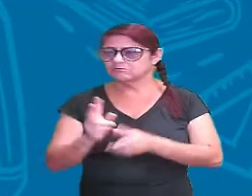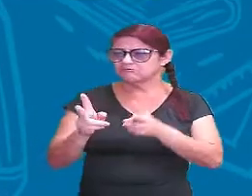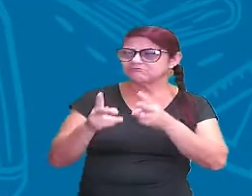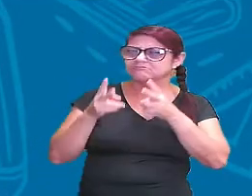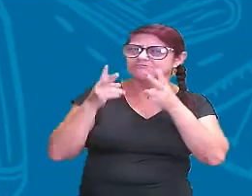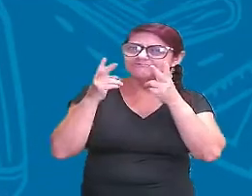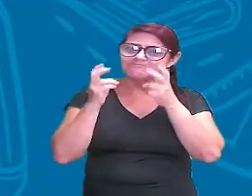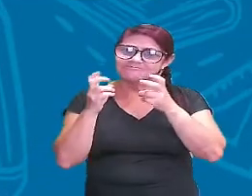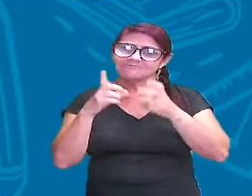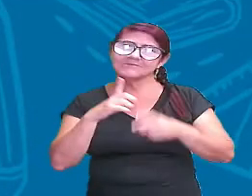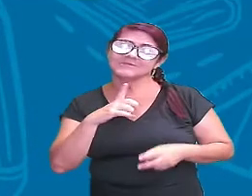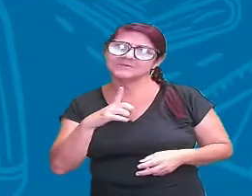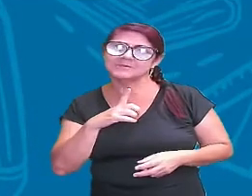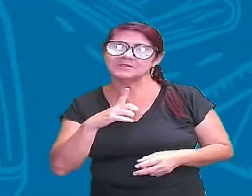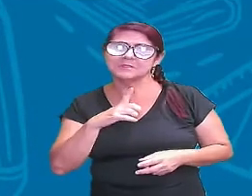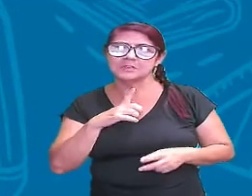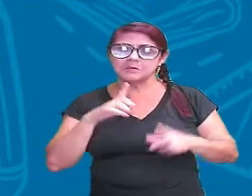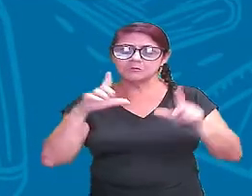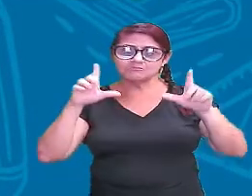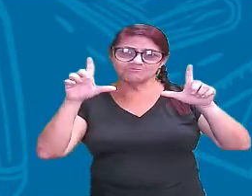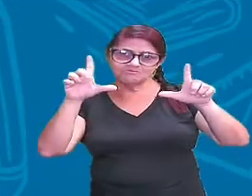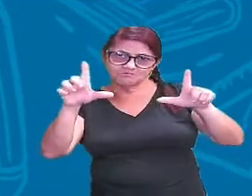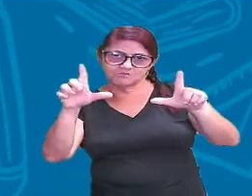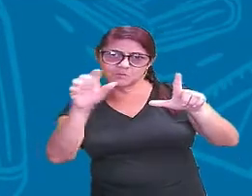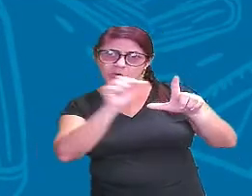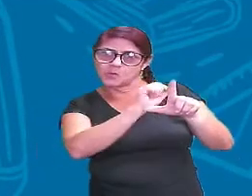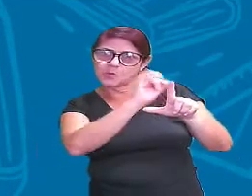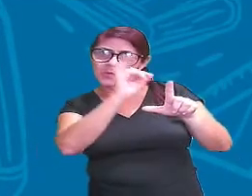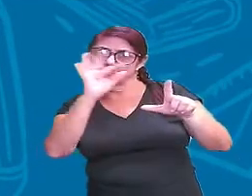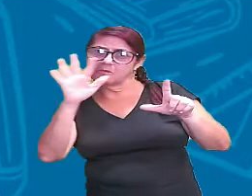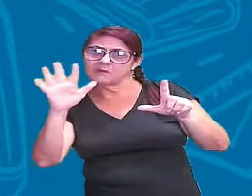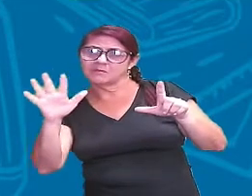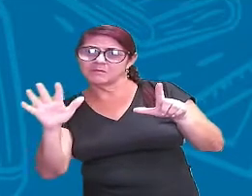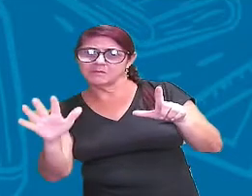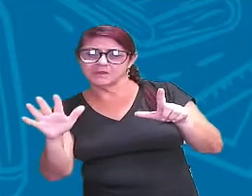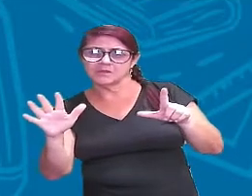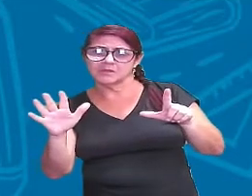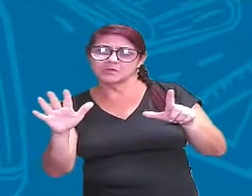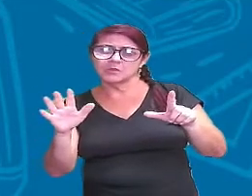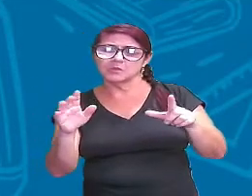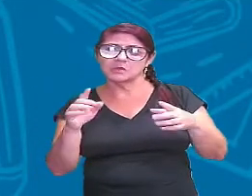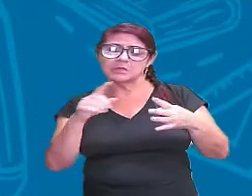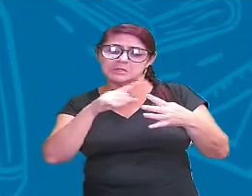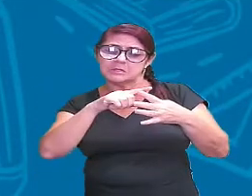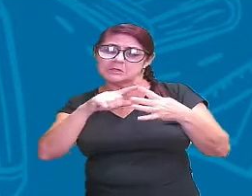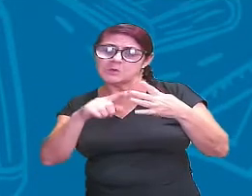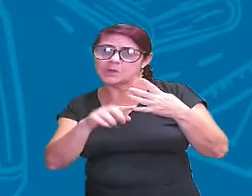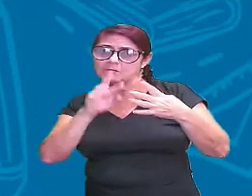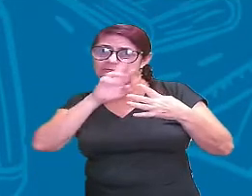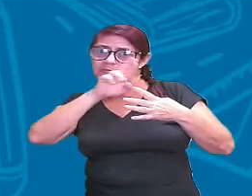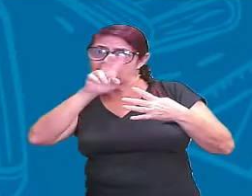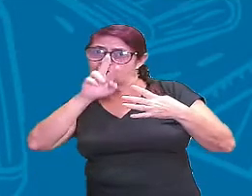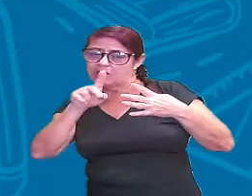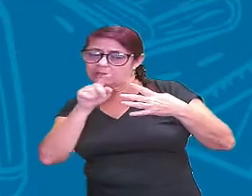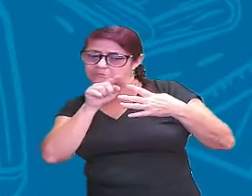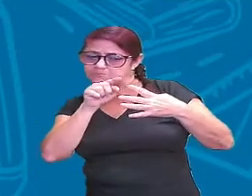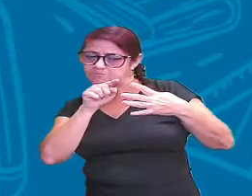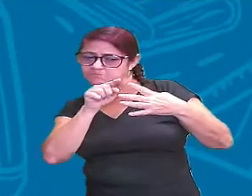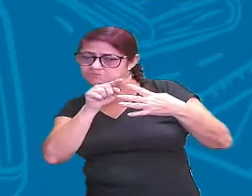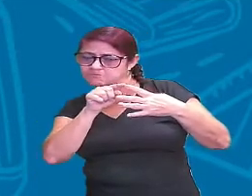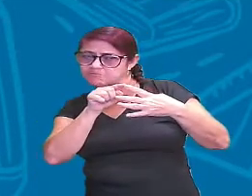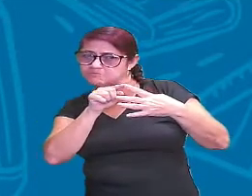que nós temos aí na tela o alfabeto. Temos o alfabeto em 4 formas. Temos o